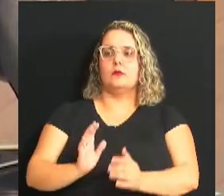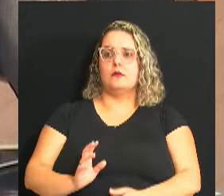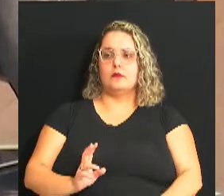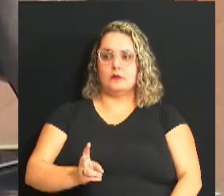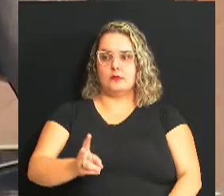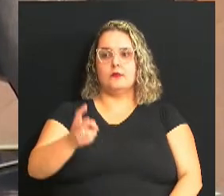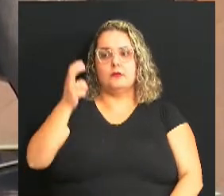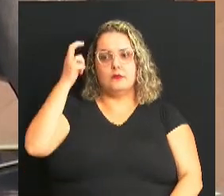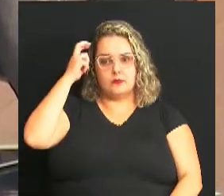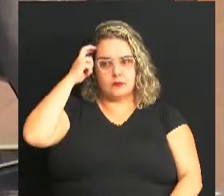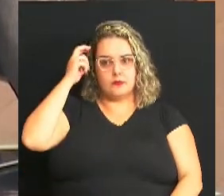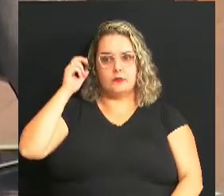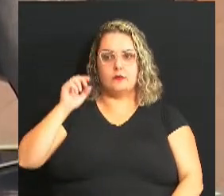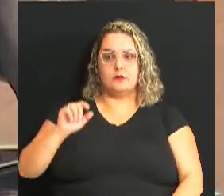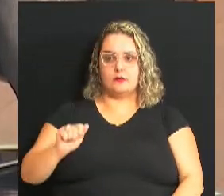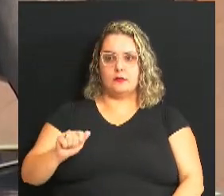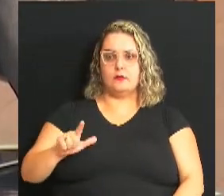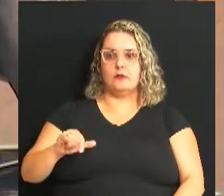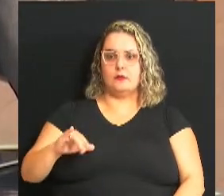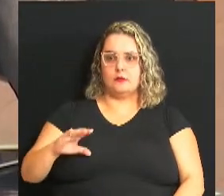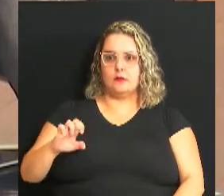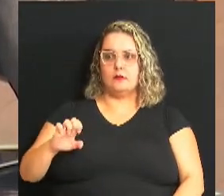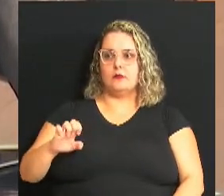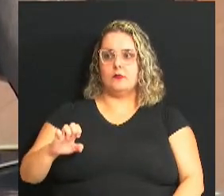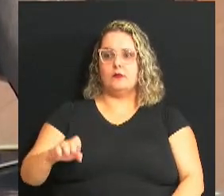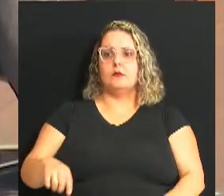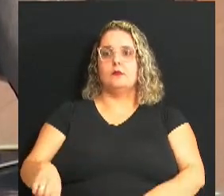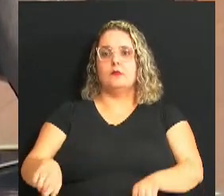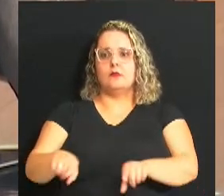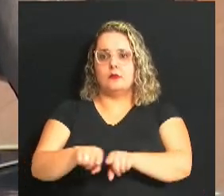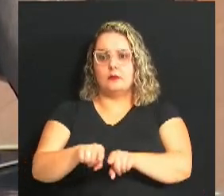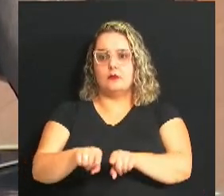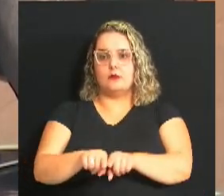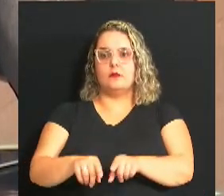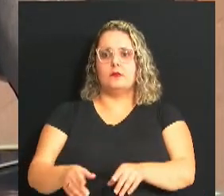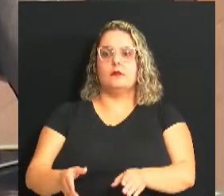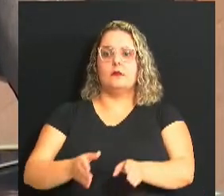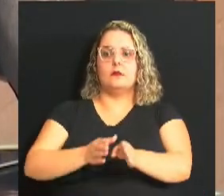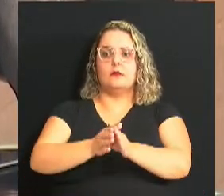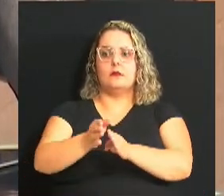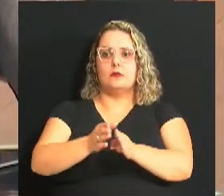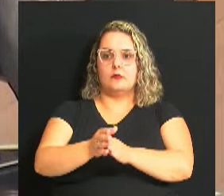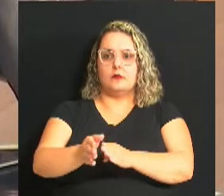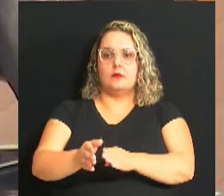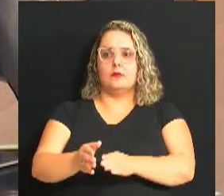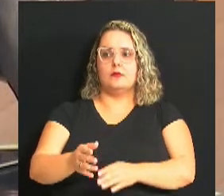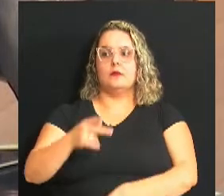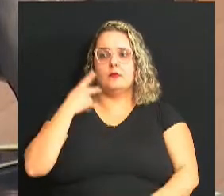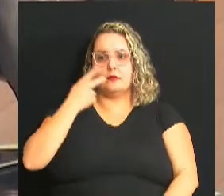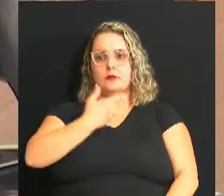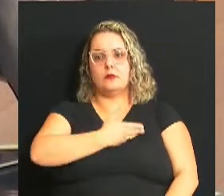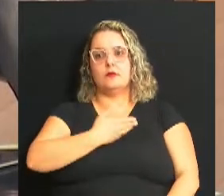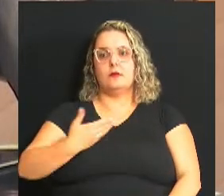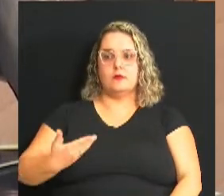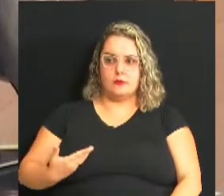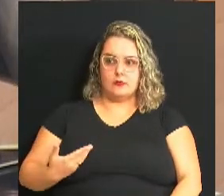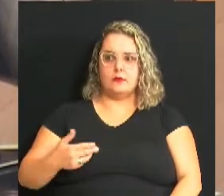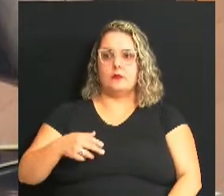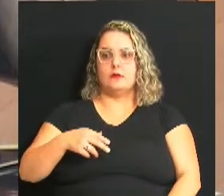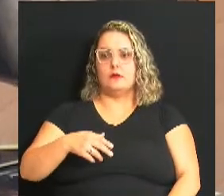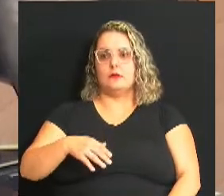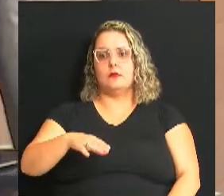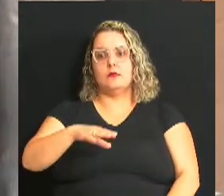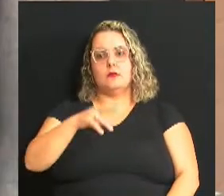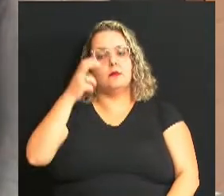Alice Possani, que está aqui representando também o Conselho Municipal de Política Cultural. E a gente gostaria, então, de agradecer por participar